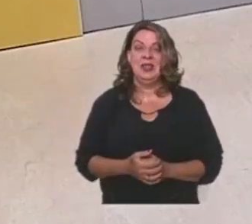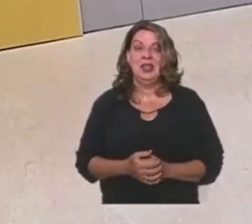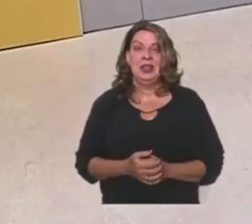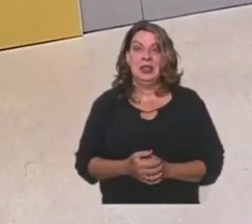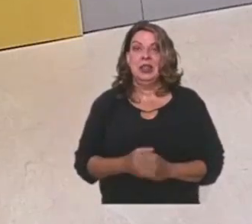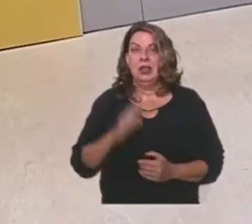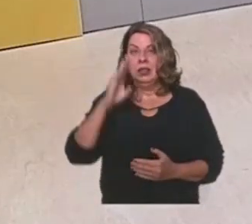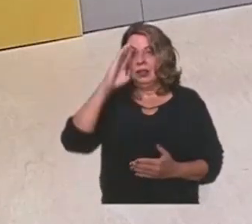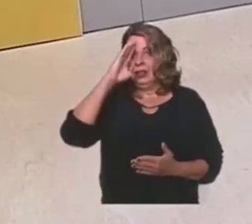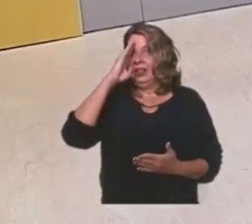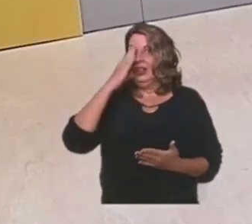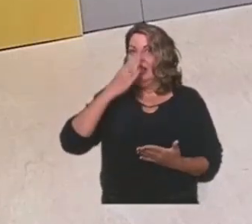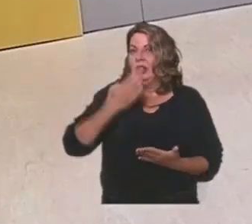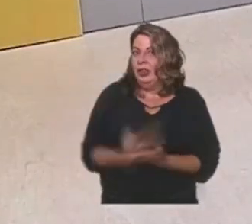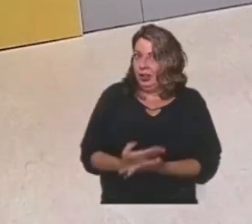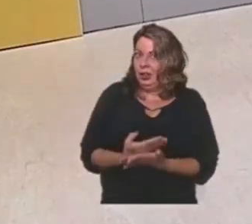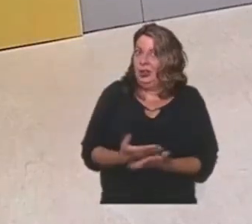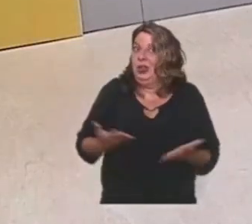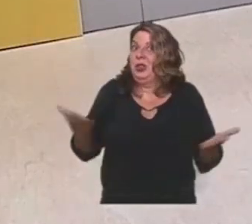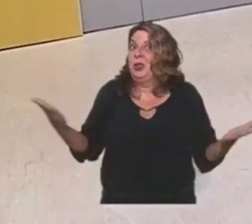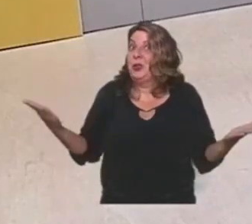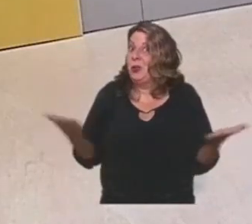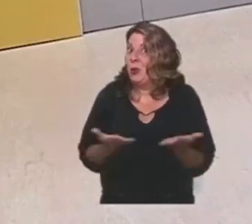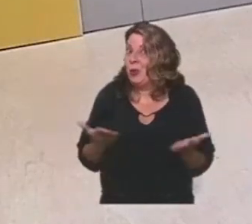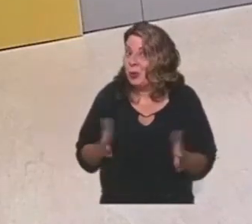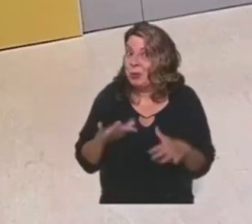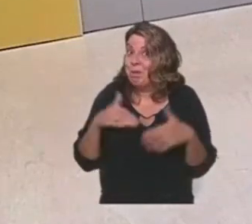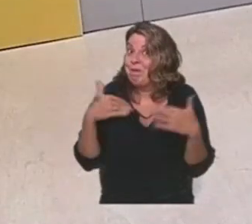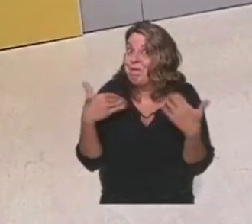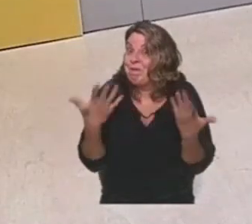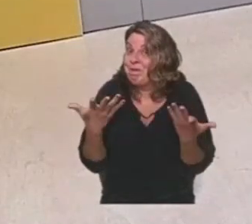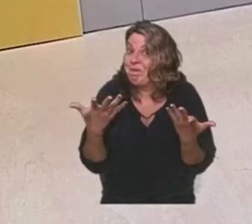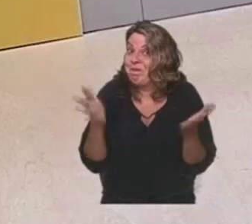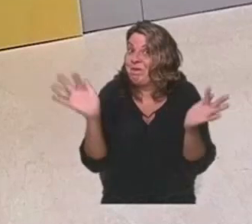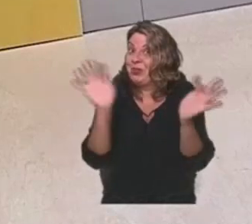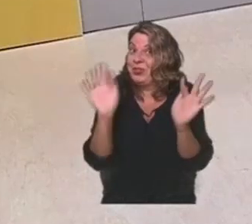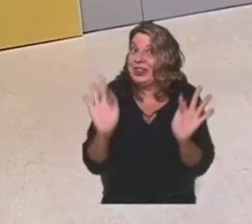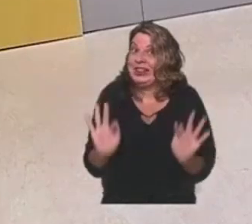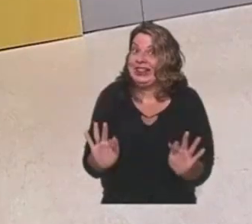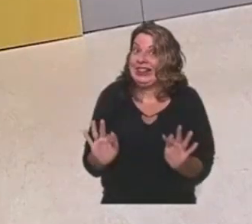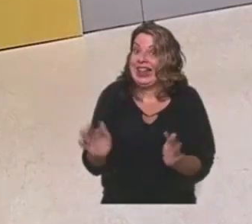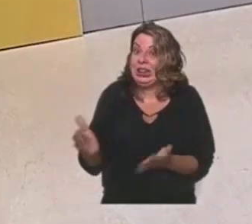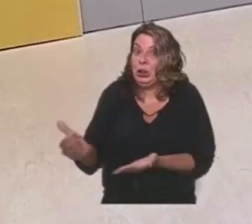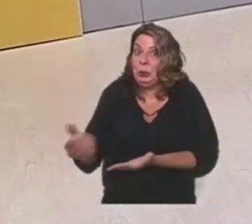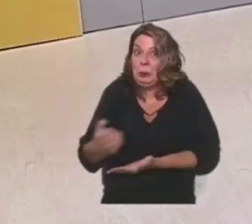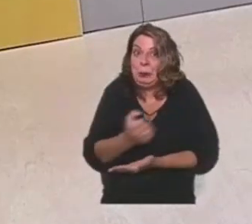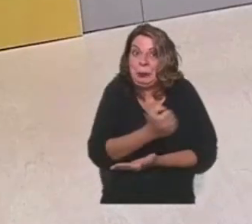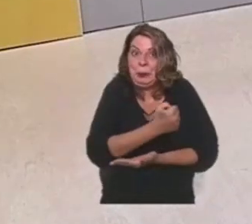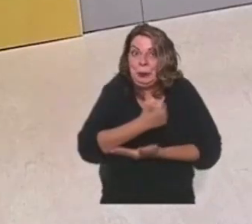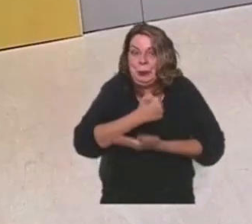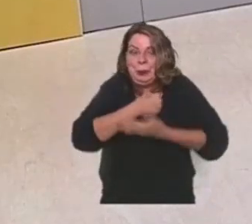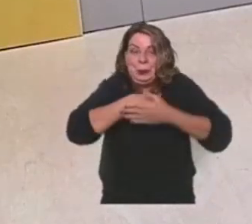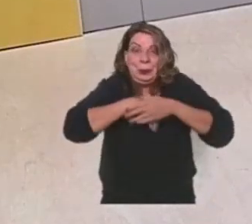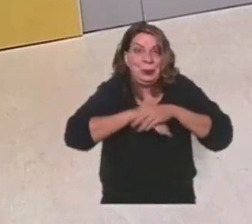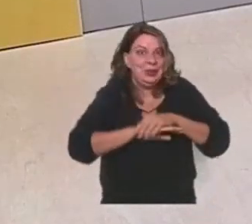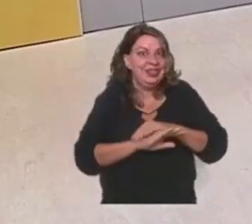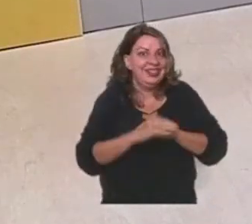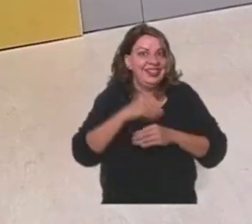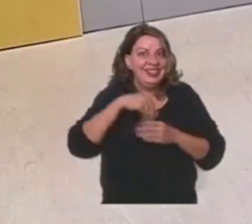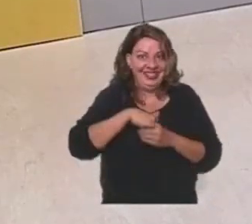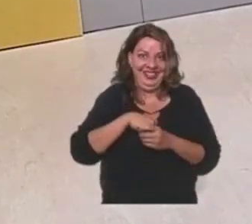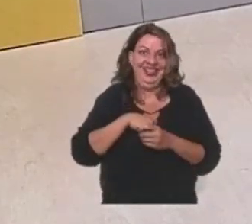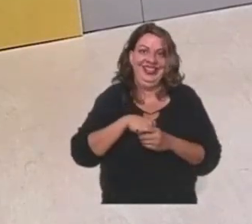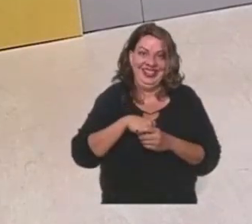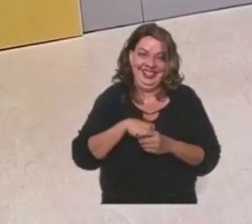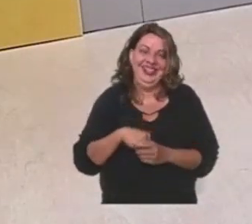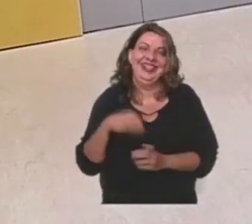marcando, acredita, hoje é dia de abraçar a sua felicidade. Subiu 12, Rose, olha o 12, Rose, 12, já saiu,